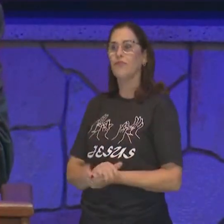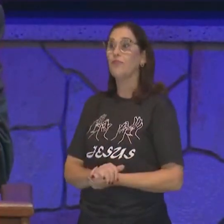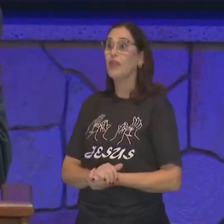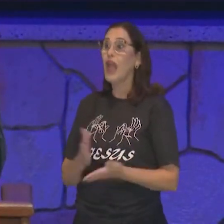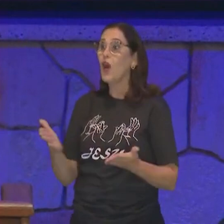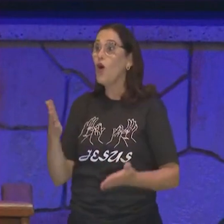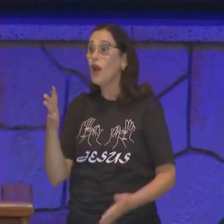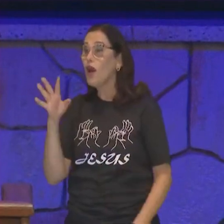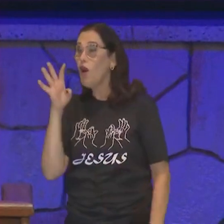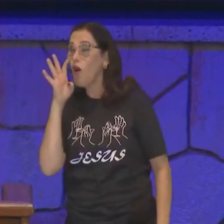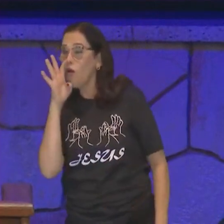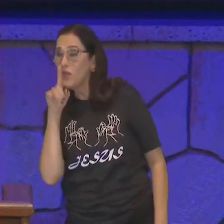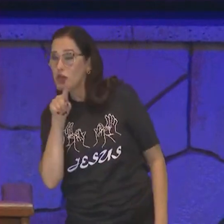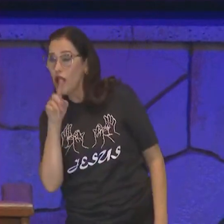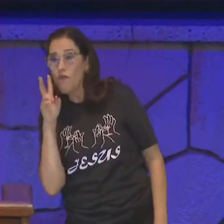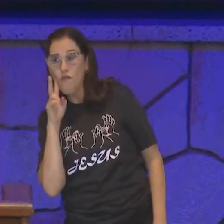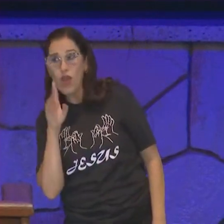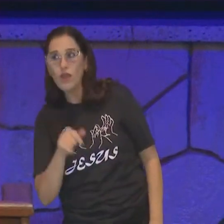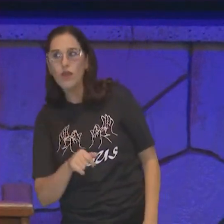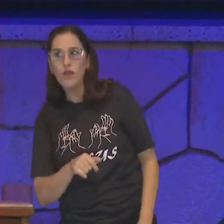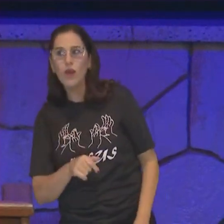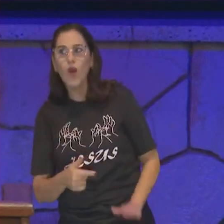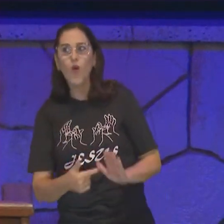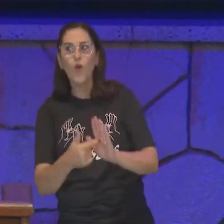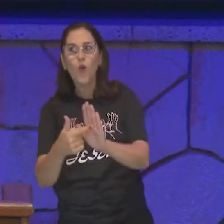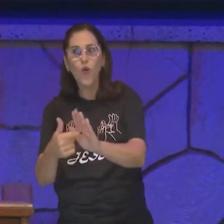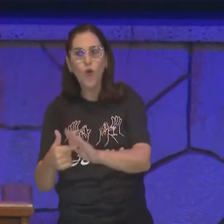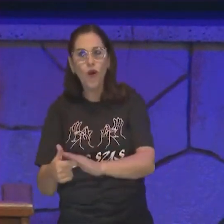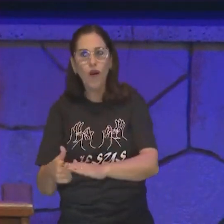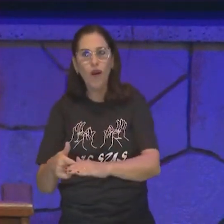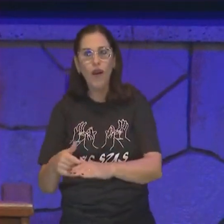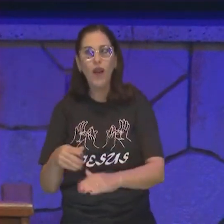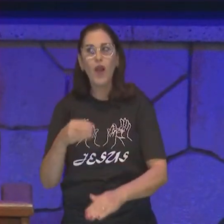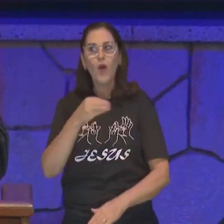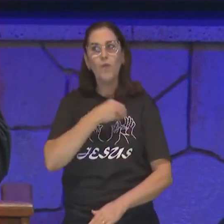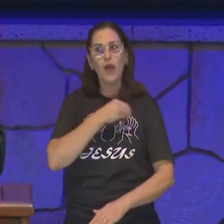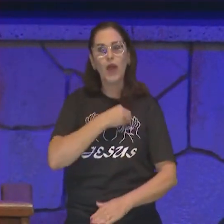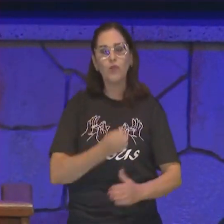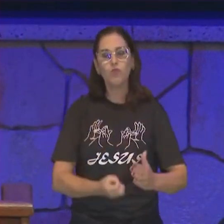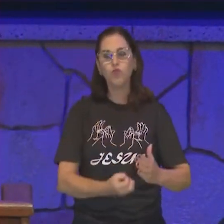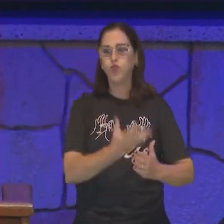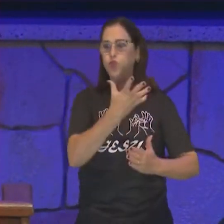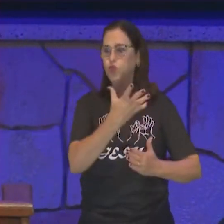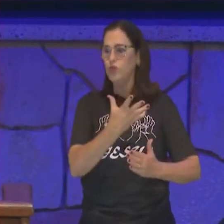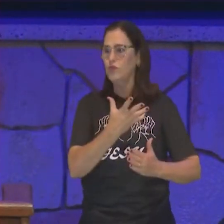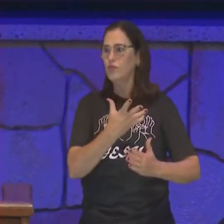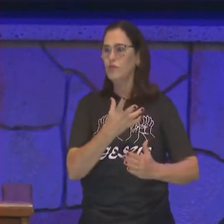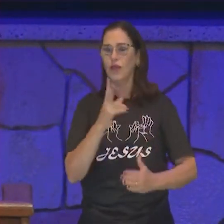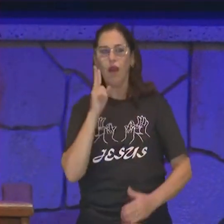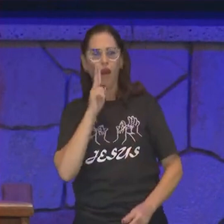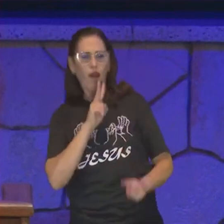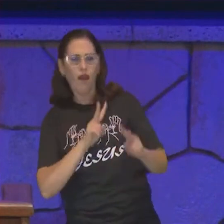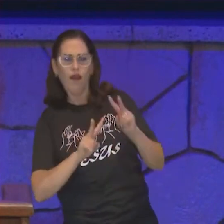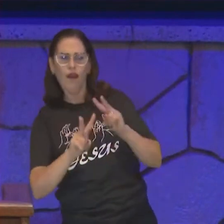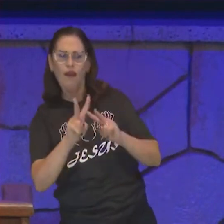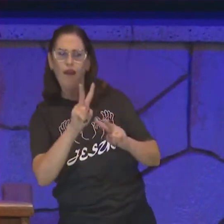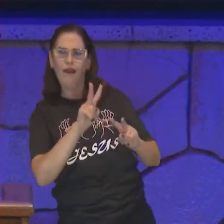agora observem um alerta contra o pecado que surgiu naquele momento, daquela visão